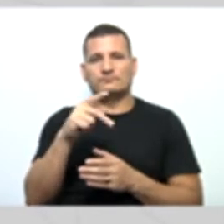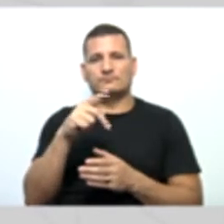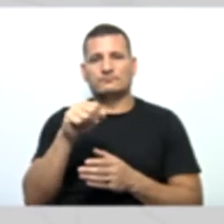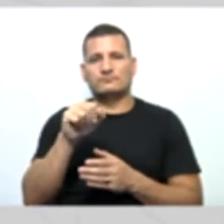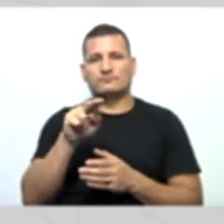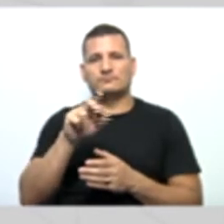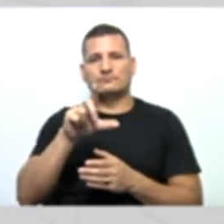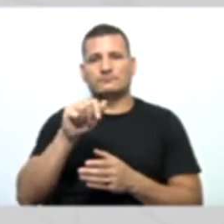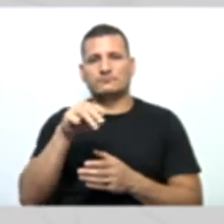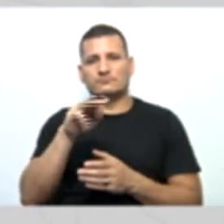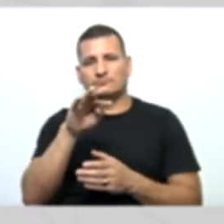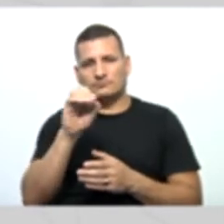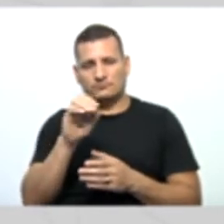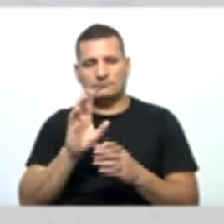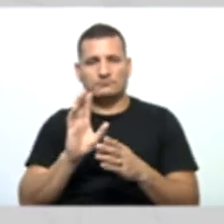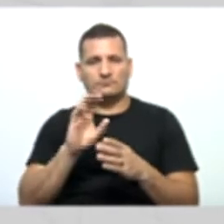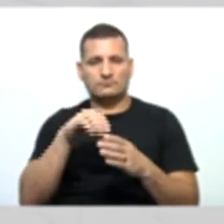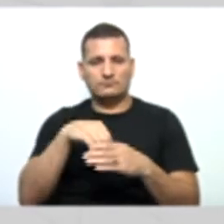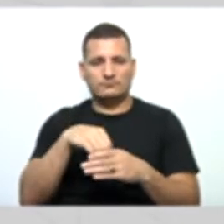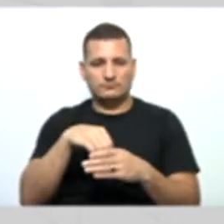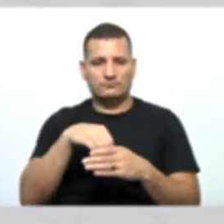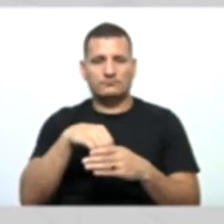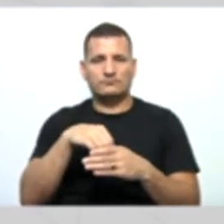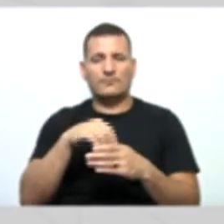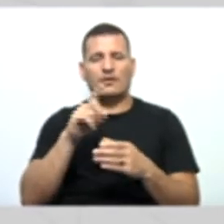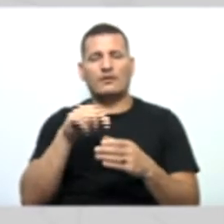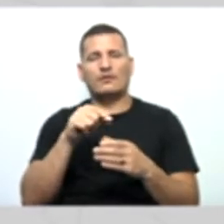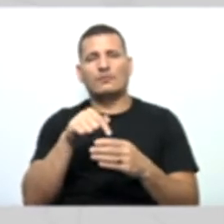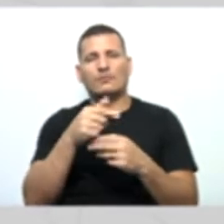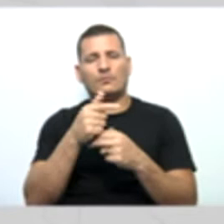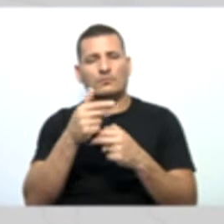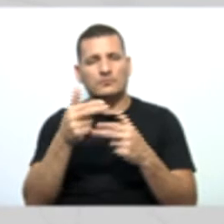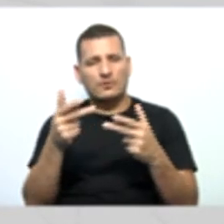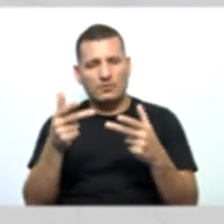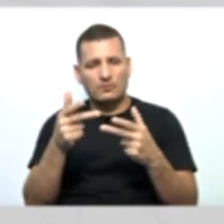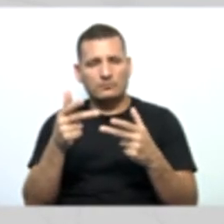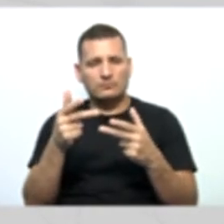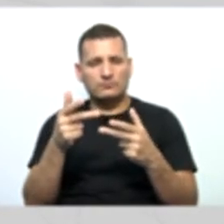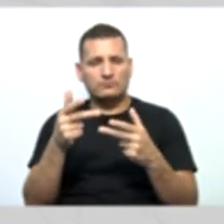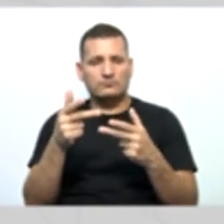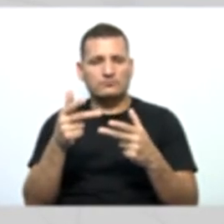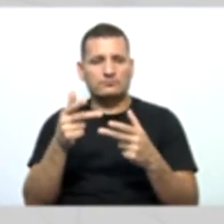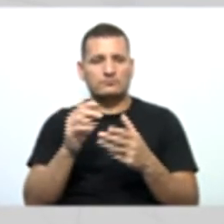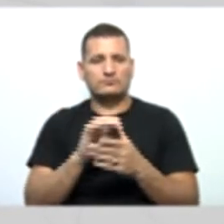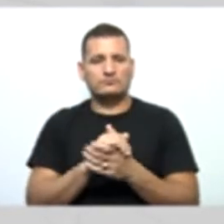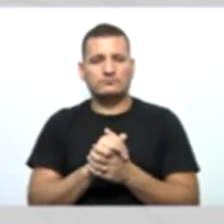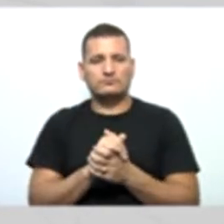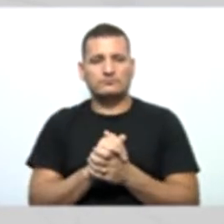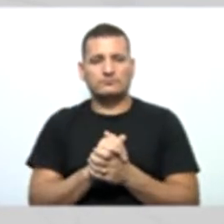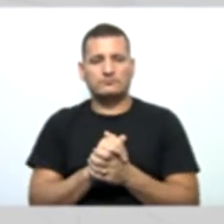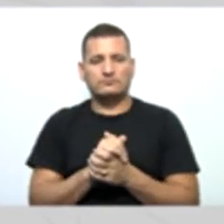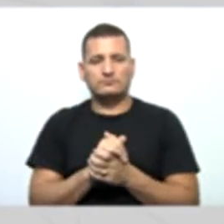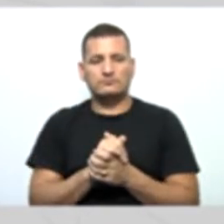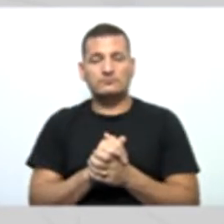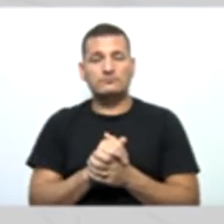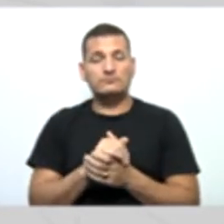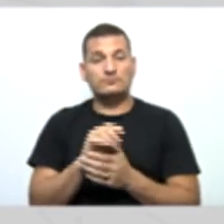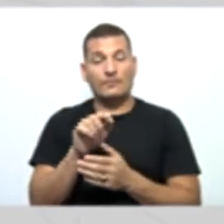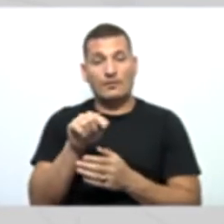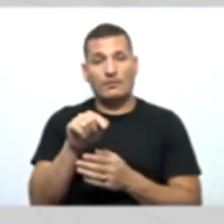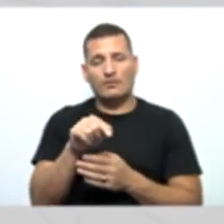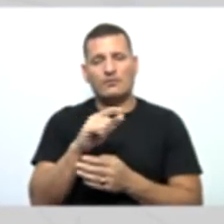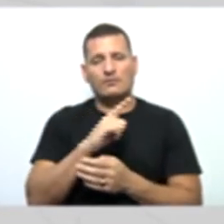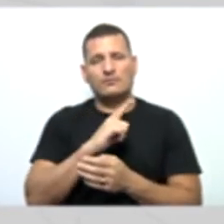o acesso ao comportamento interno de um objeto, né? E essas interfaces